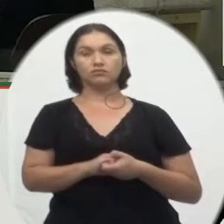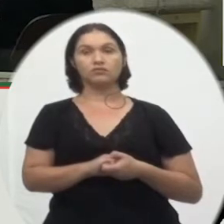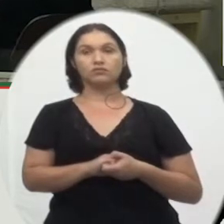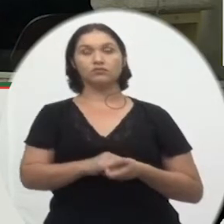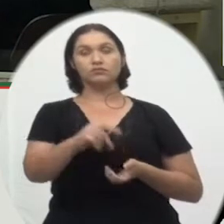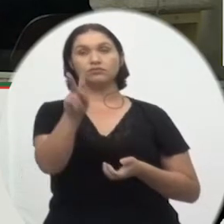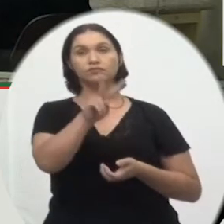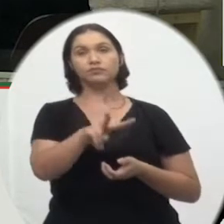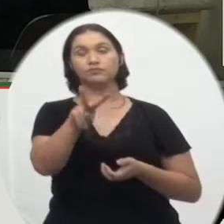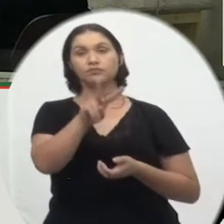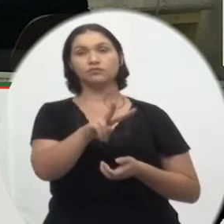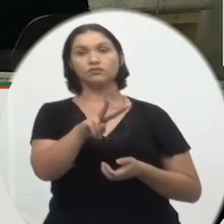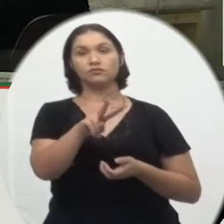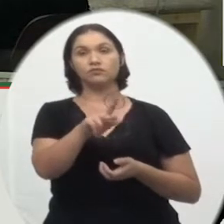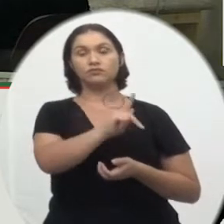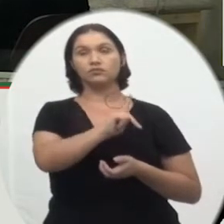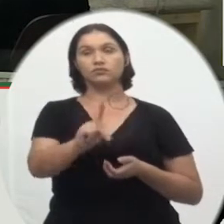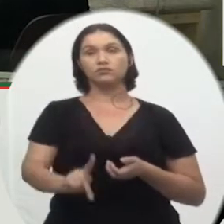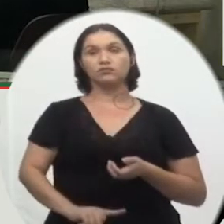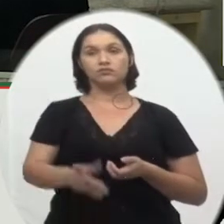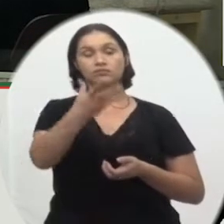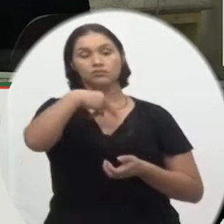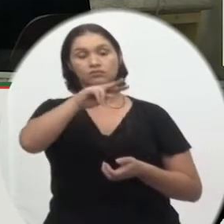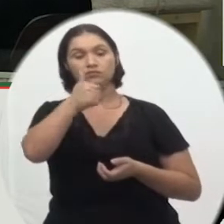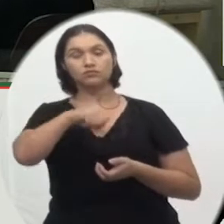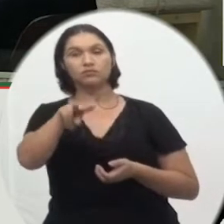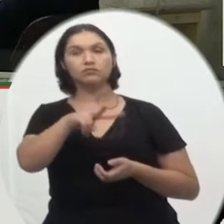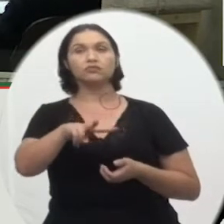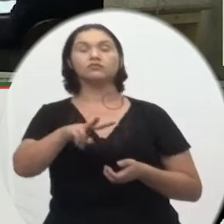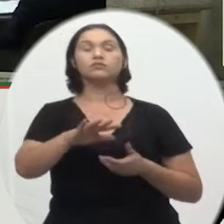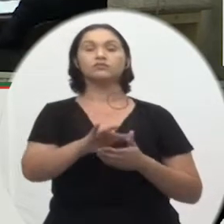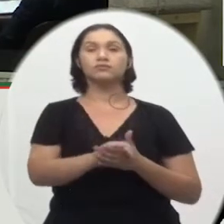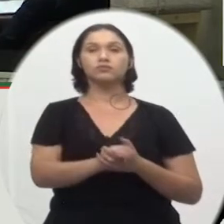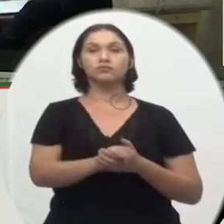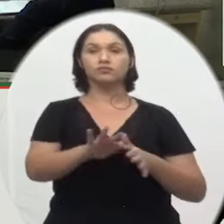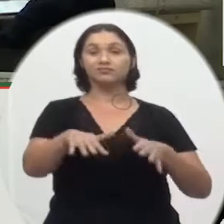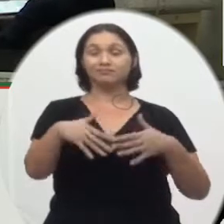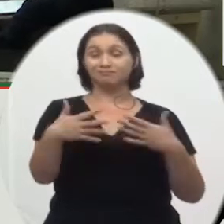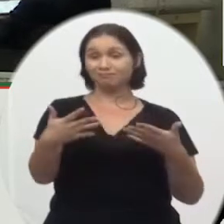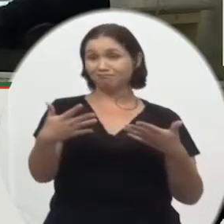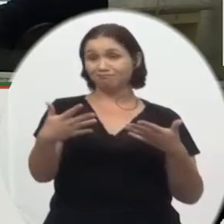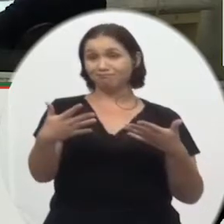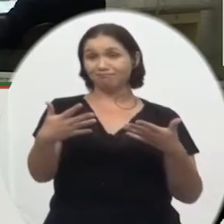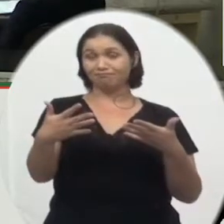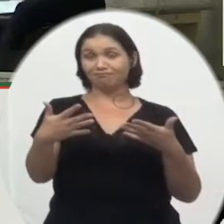Senhor vereador, presidente, mais vereadores, vereadoras, chega a ser até